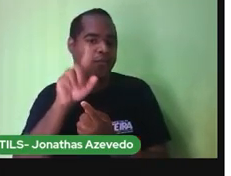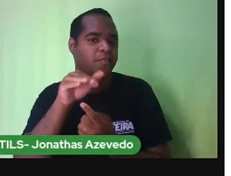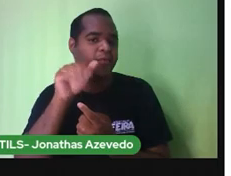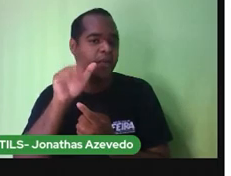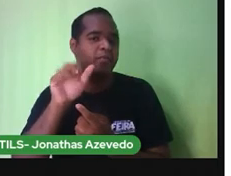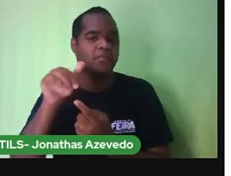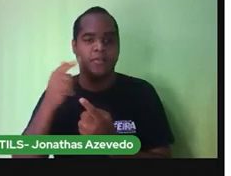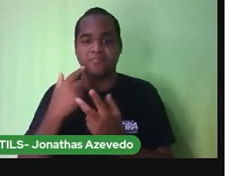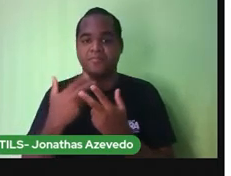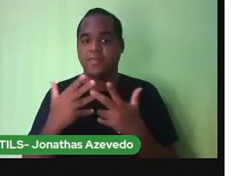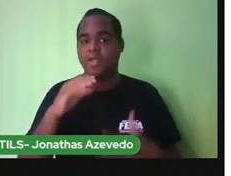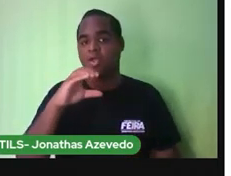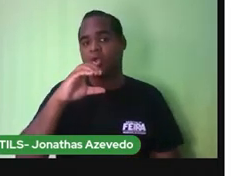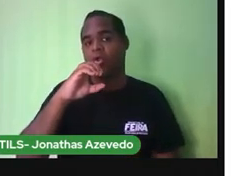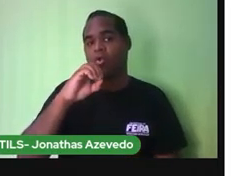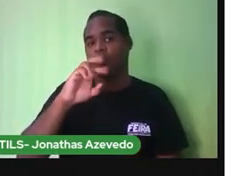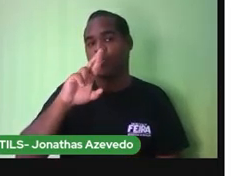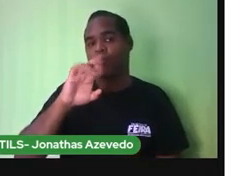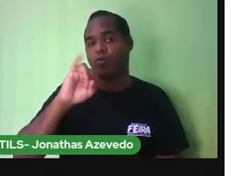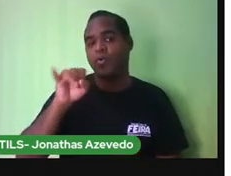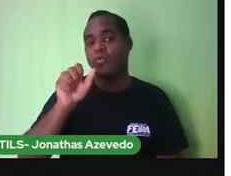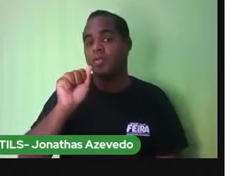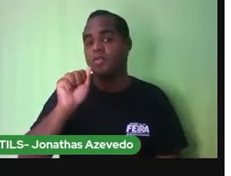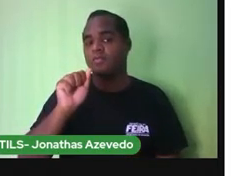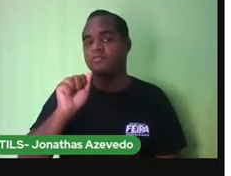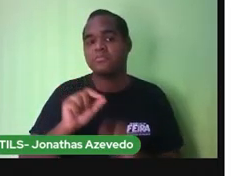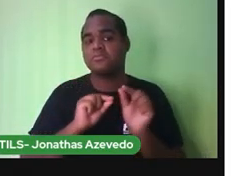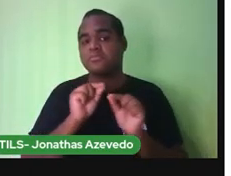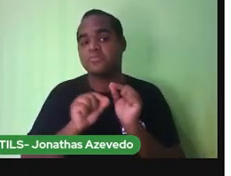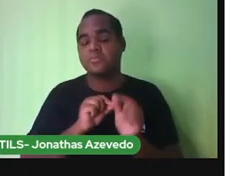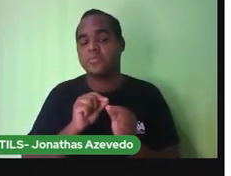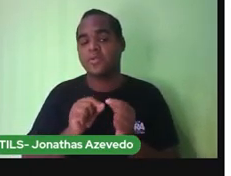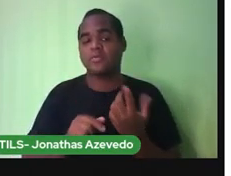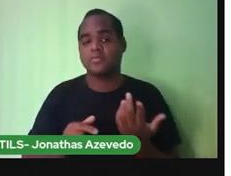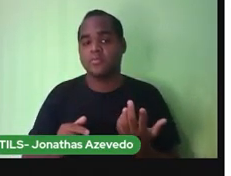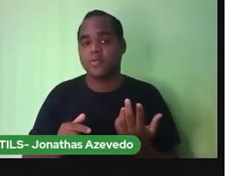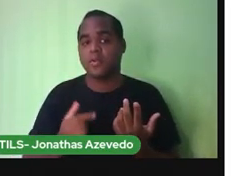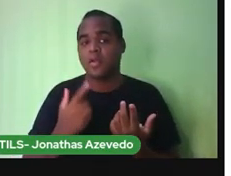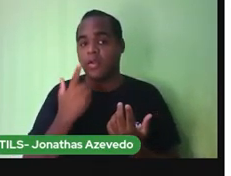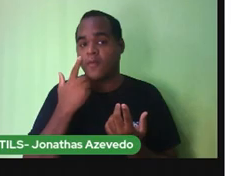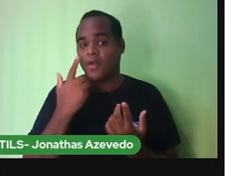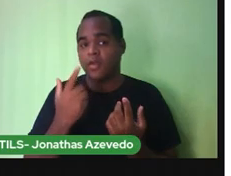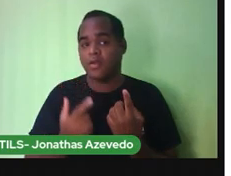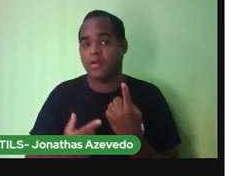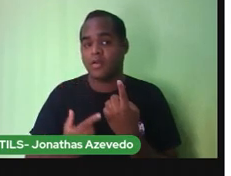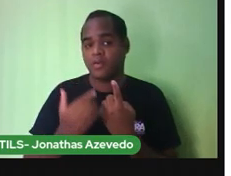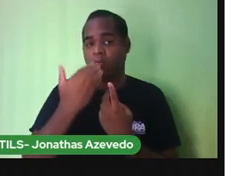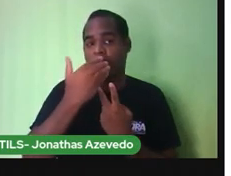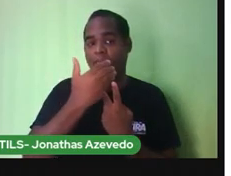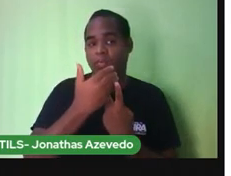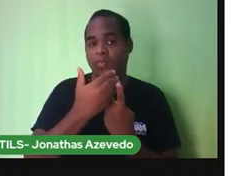coruja tenta fazer sozinho aqui em casa isso Ó o